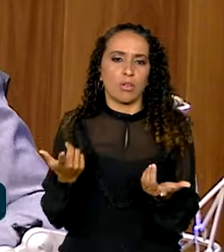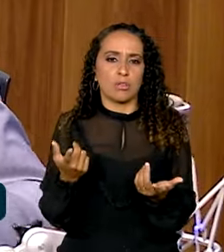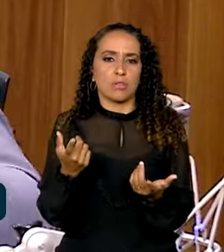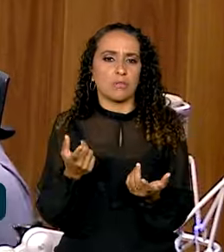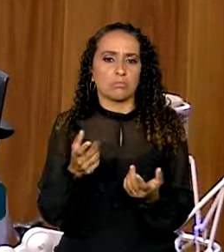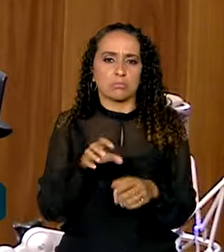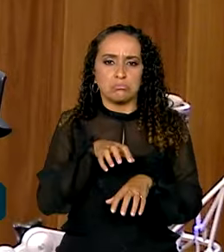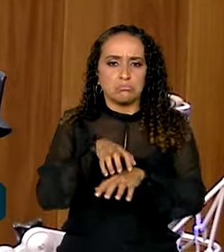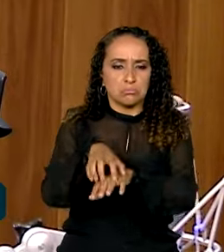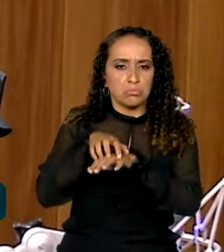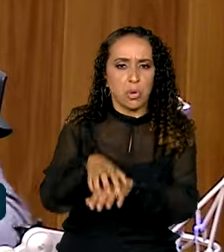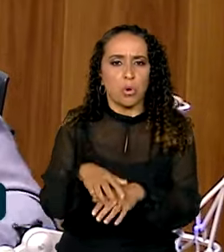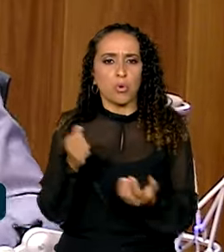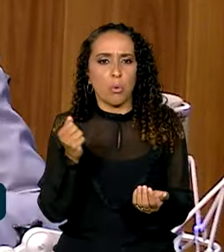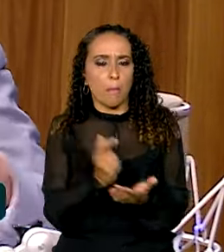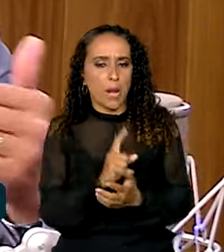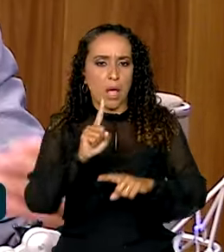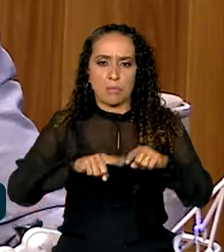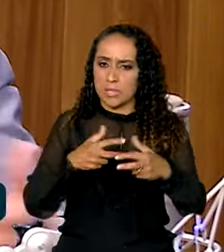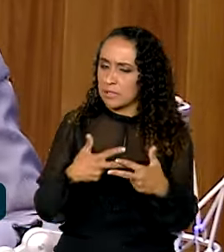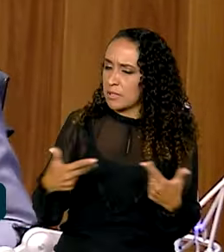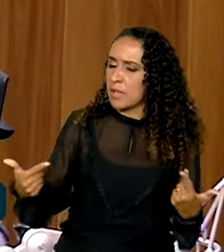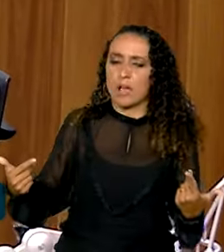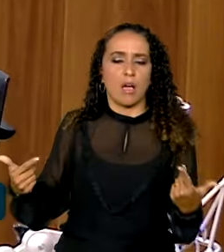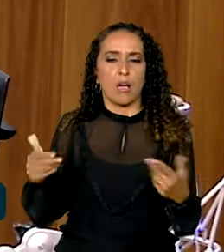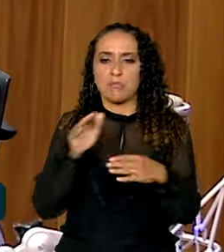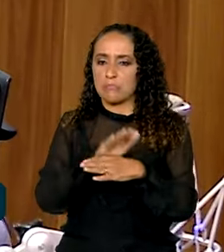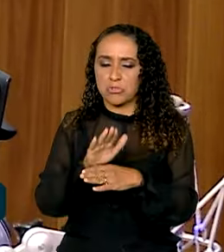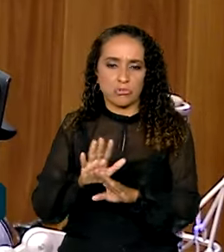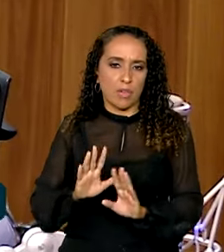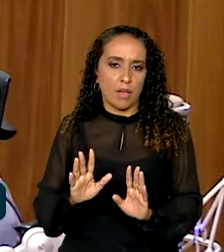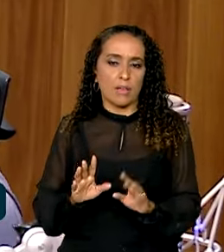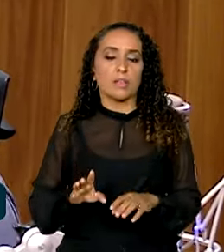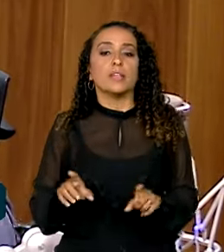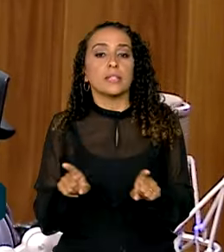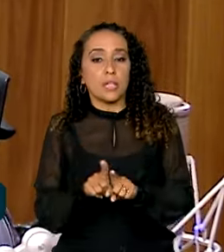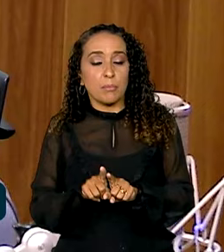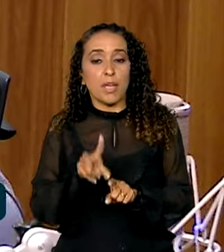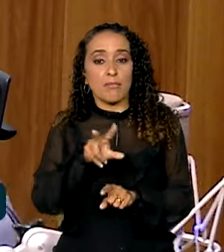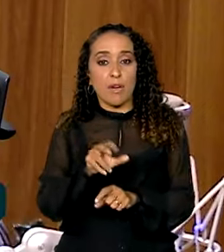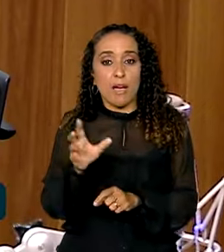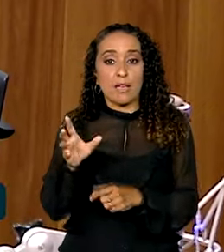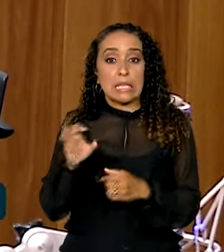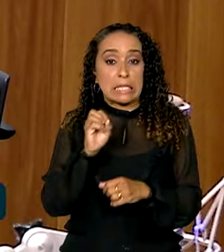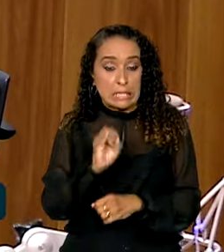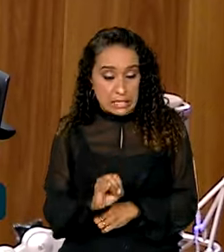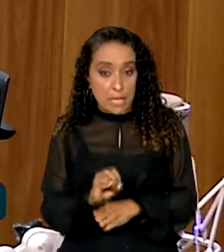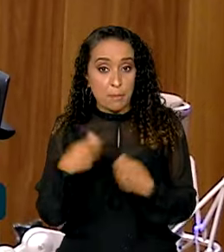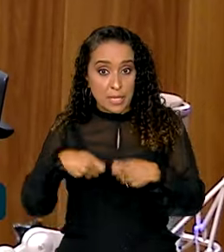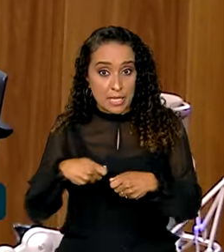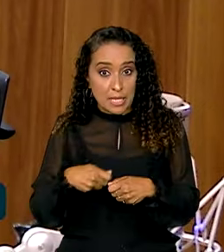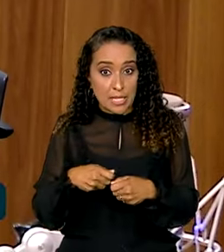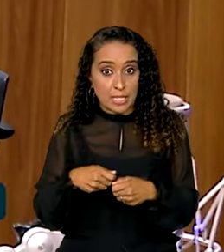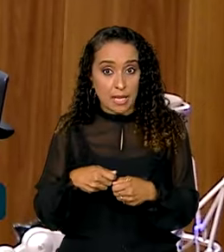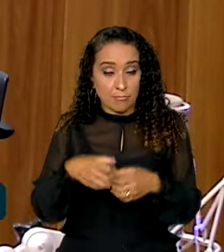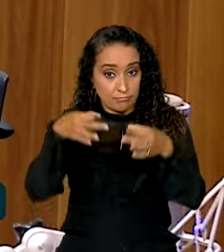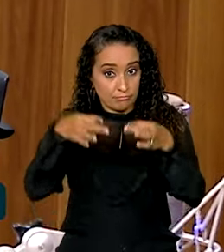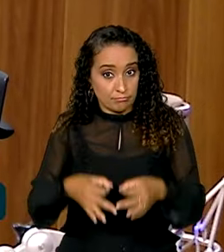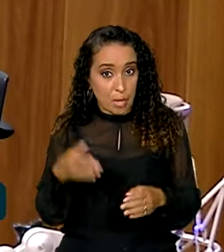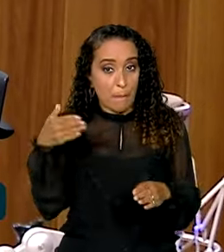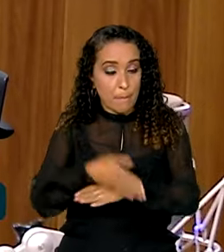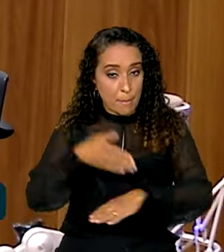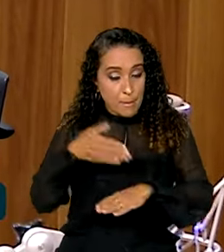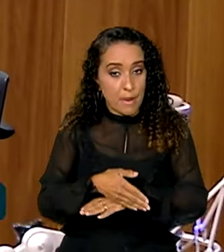para o transporte, ou para comprar algum material, para ajuda dele. Uhum. E vai receber isso, e ele precisa garantir a frequência